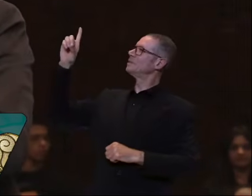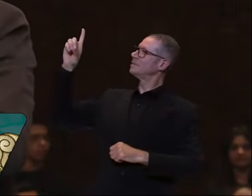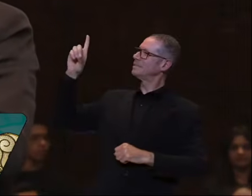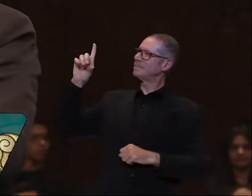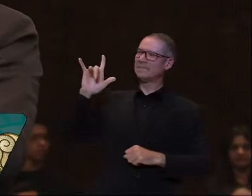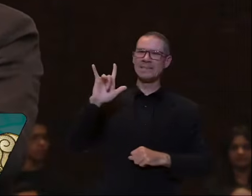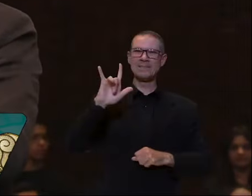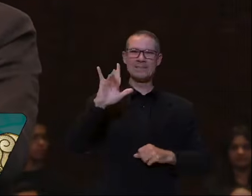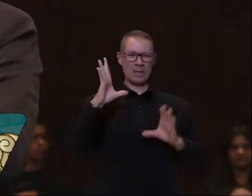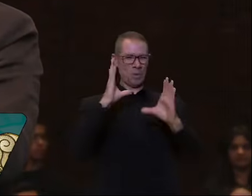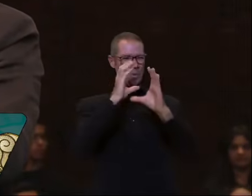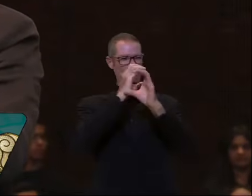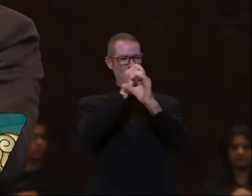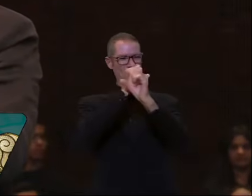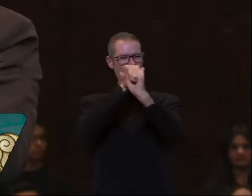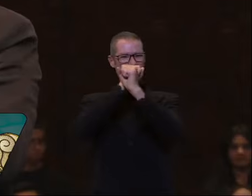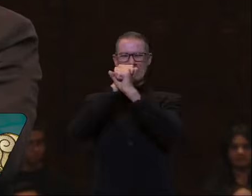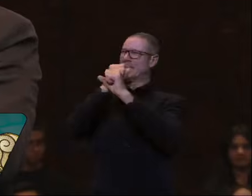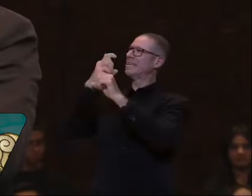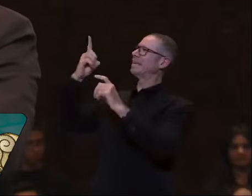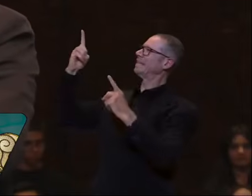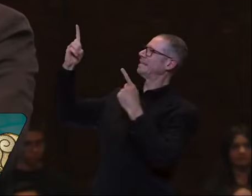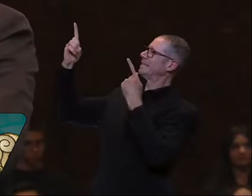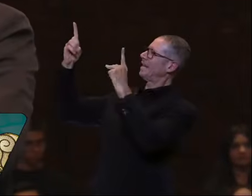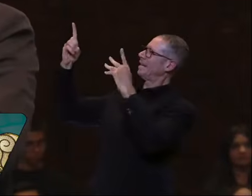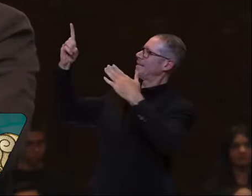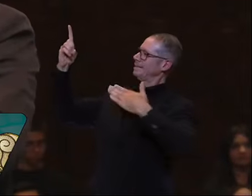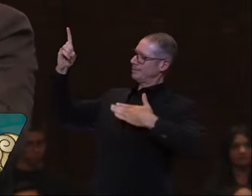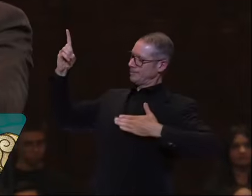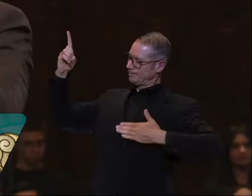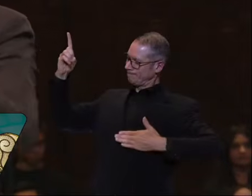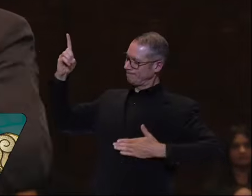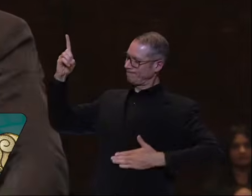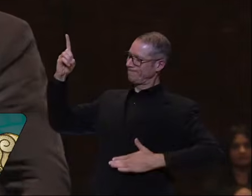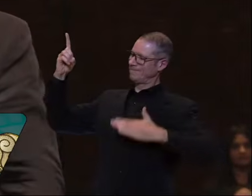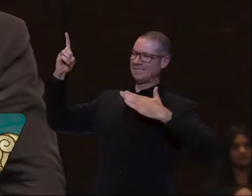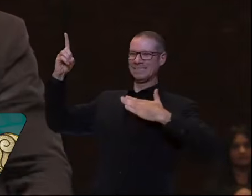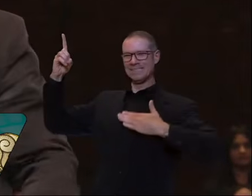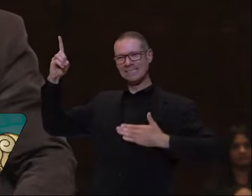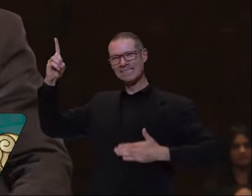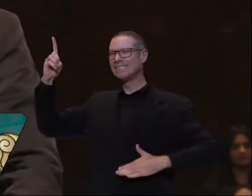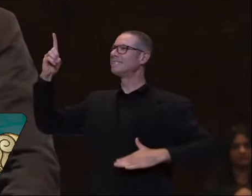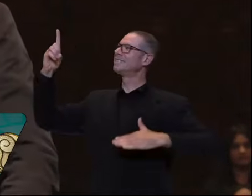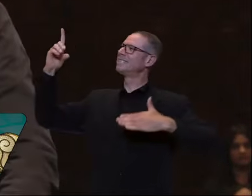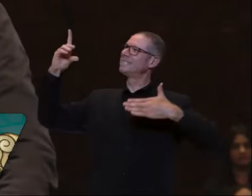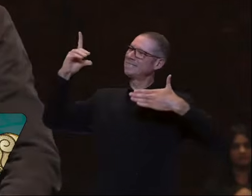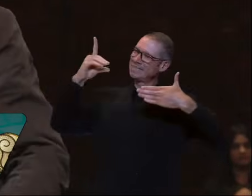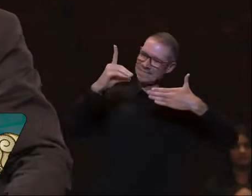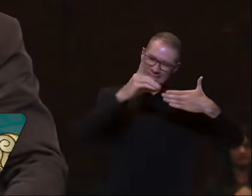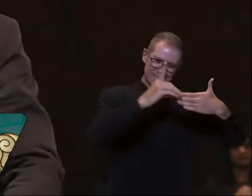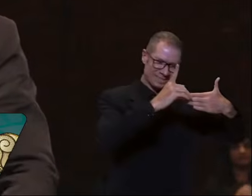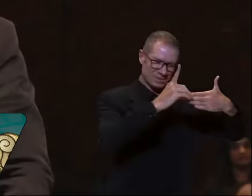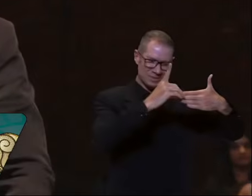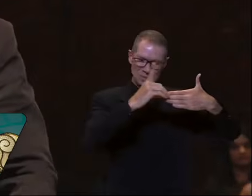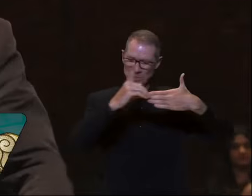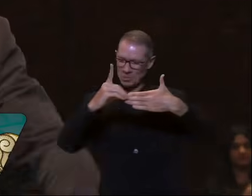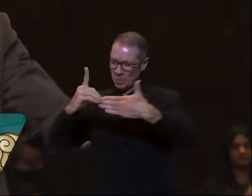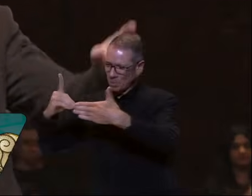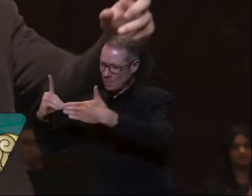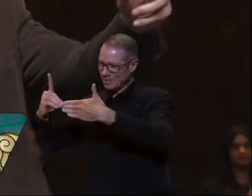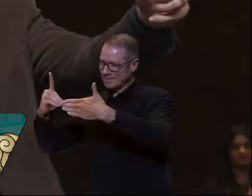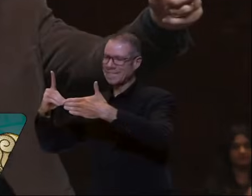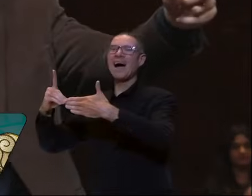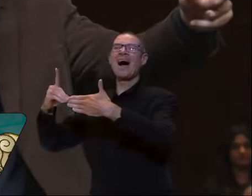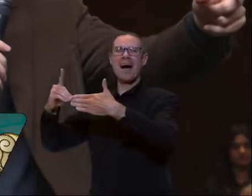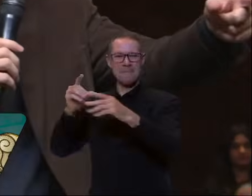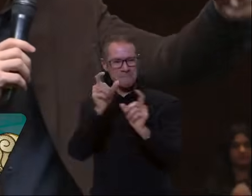Confia em mim, descansa em mim. Talvez Ele te trouxe aqui para levar embora.